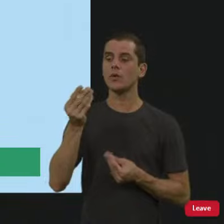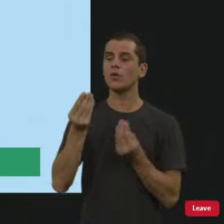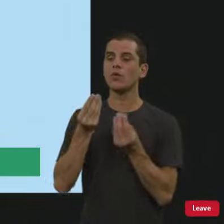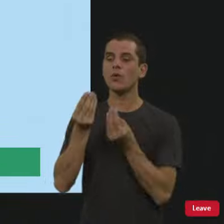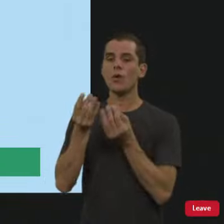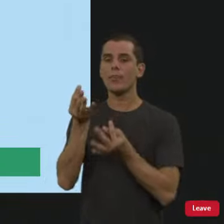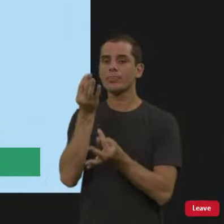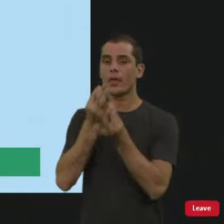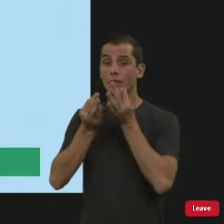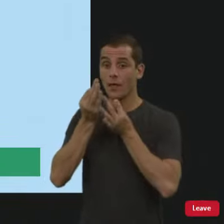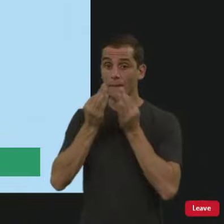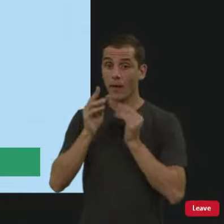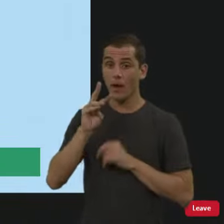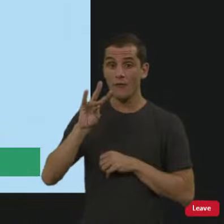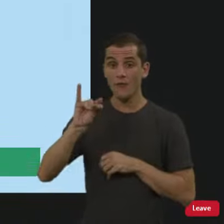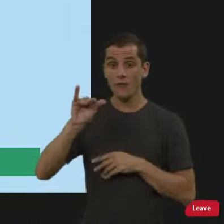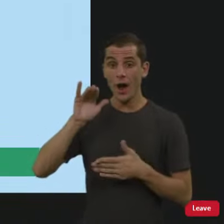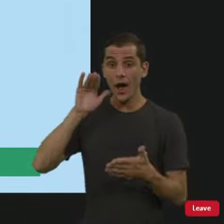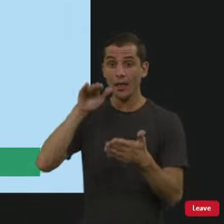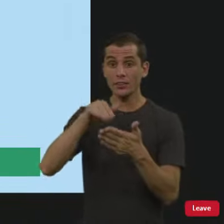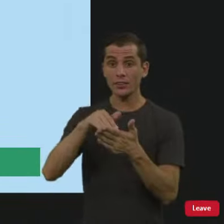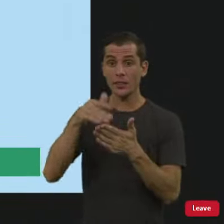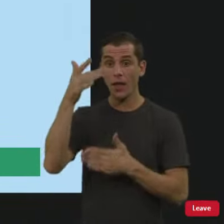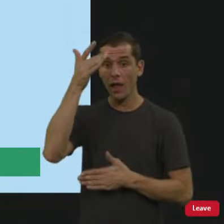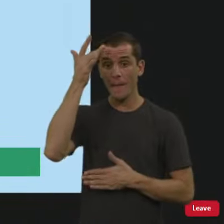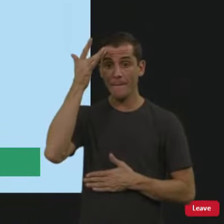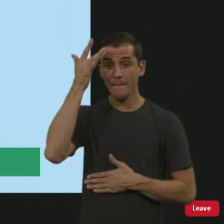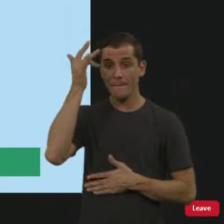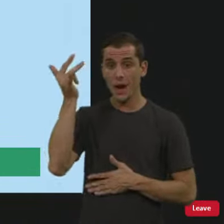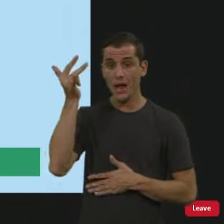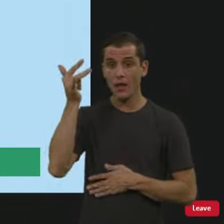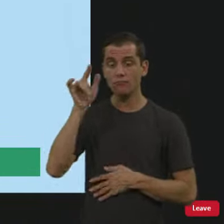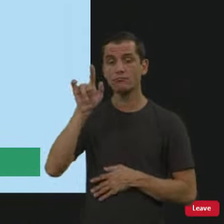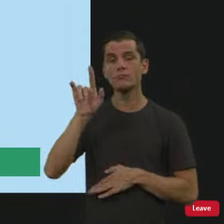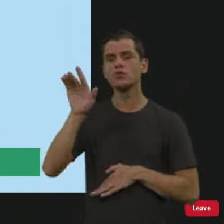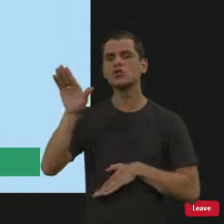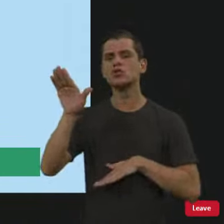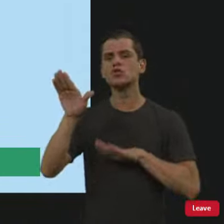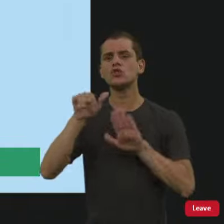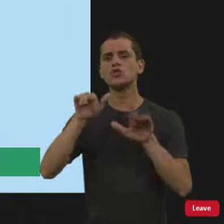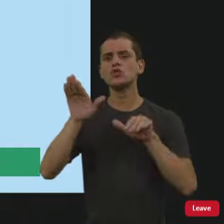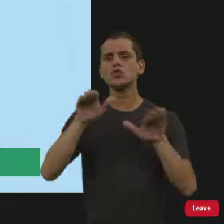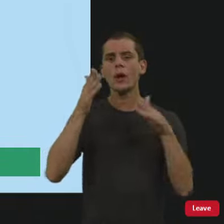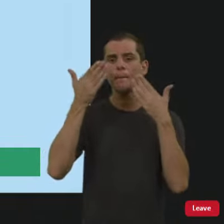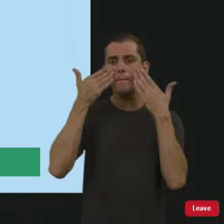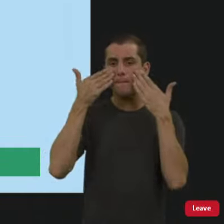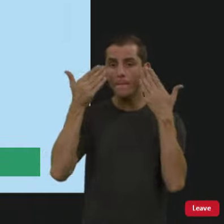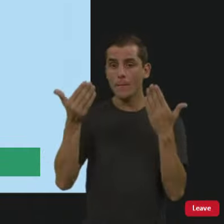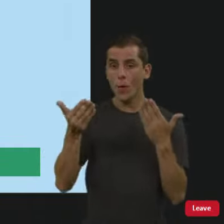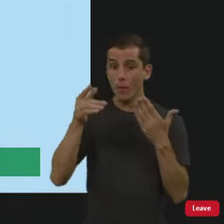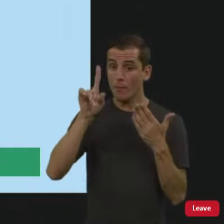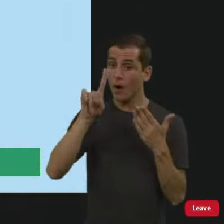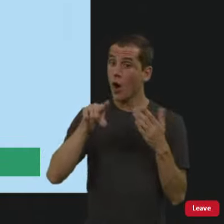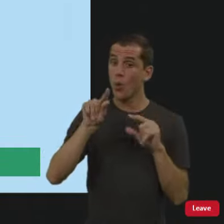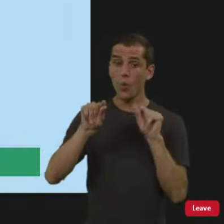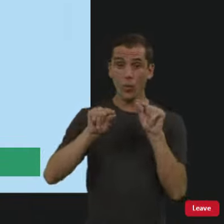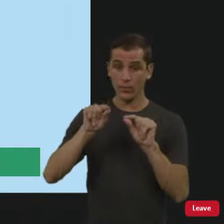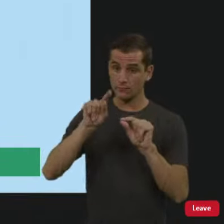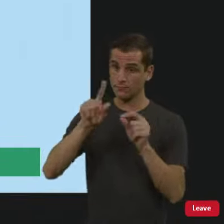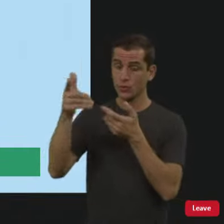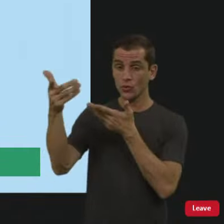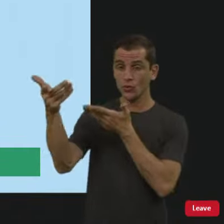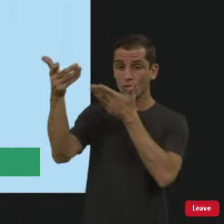participar dessa chamada pública. Para quem não sabe o que é uma chamada pública, é um convite, né, às pessoas, no caso esse aqui,